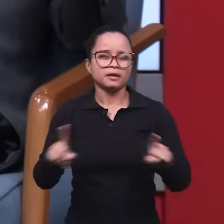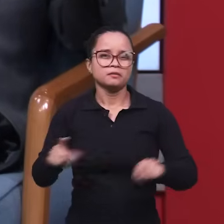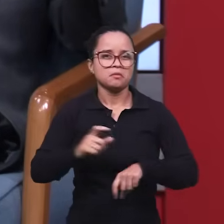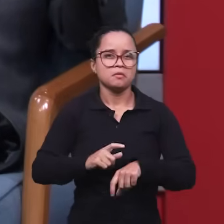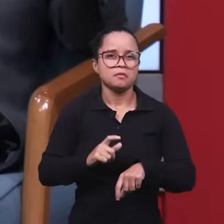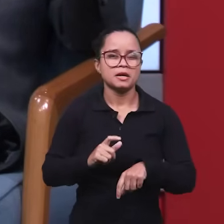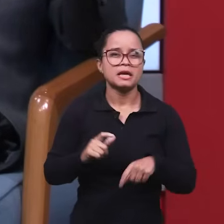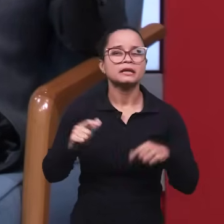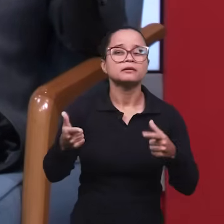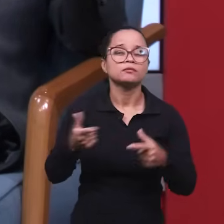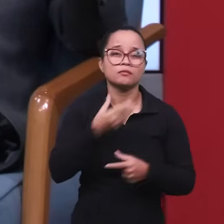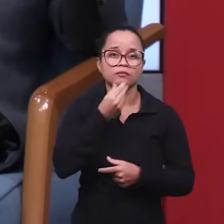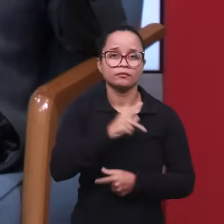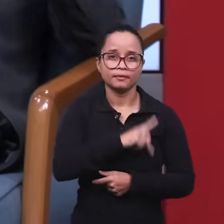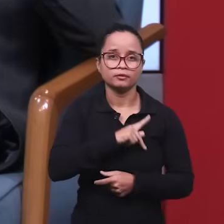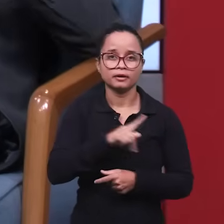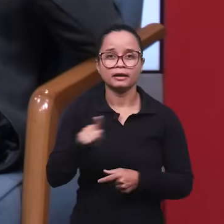algum,